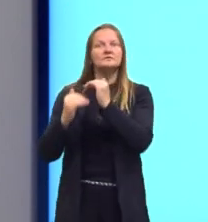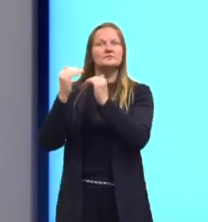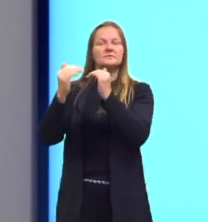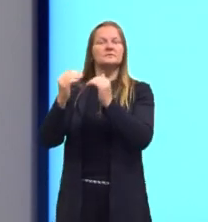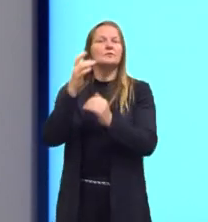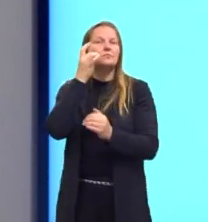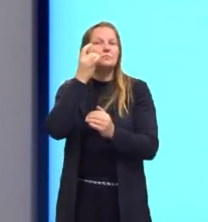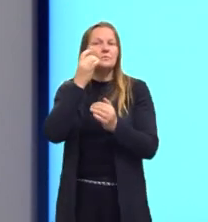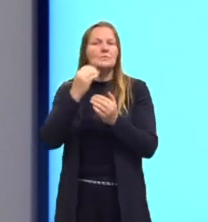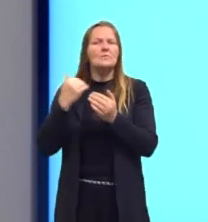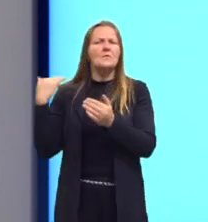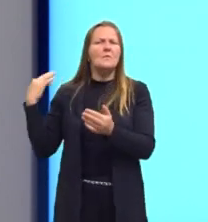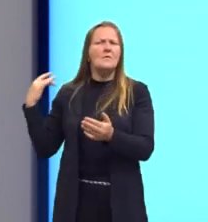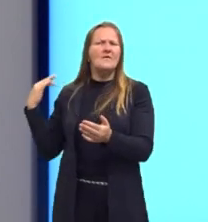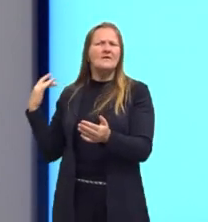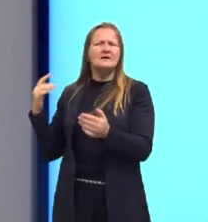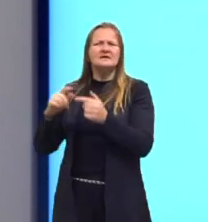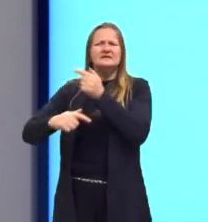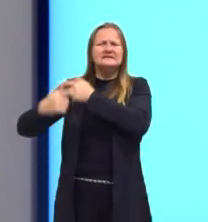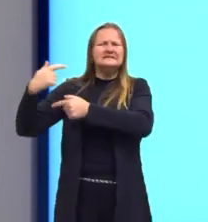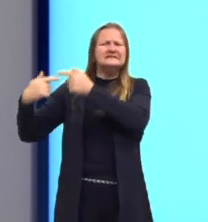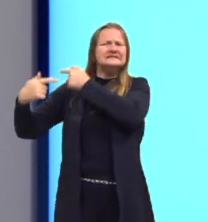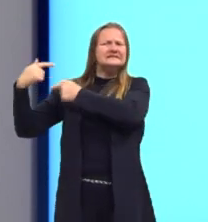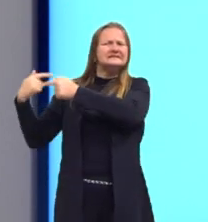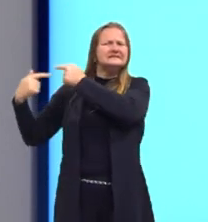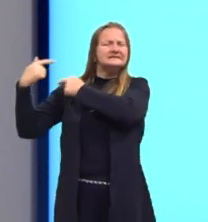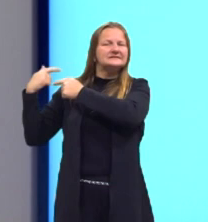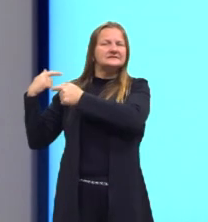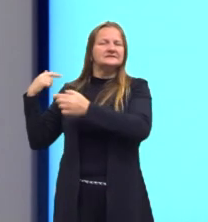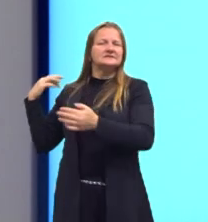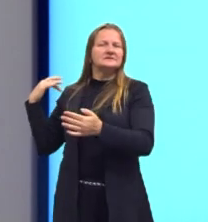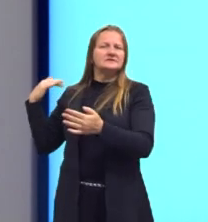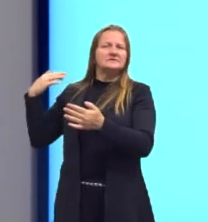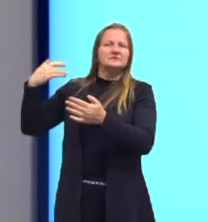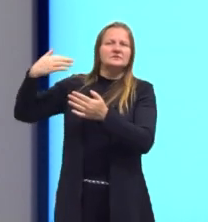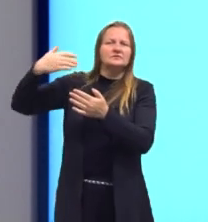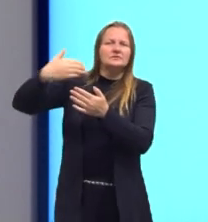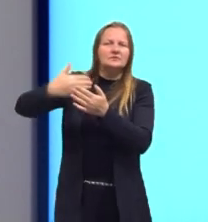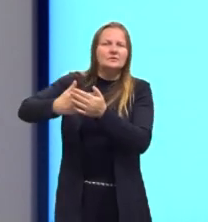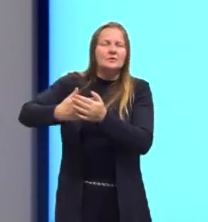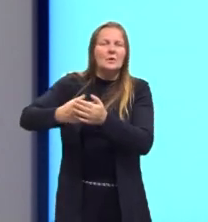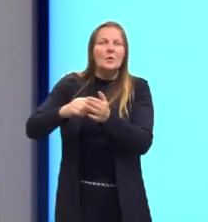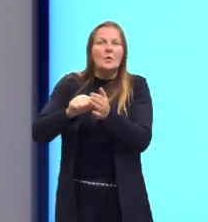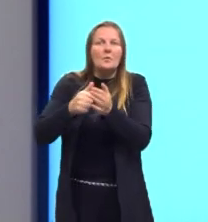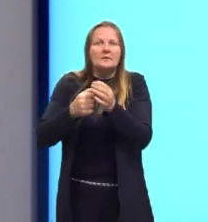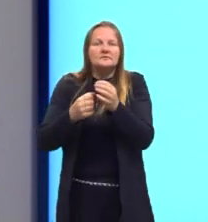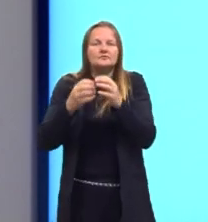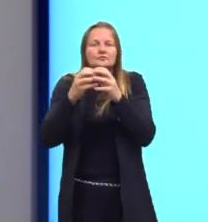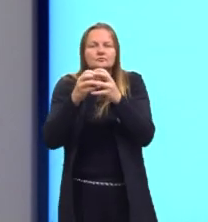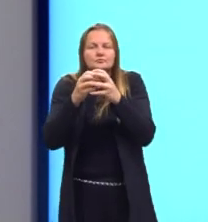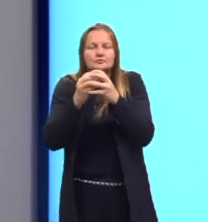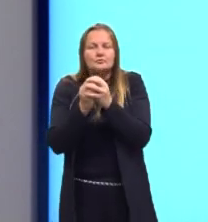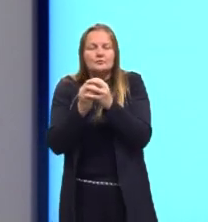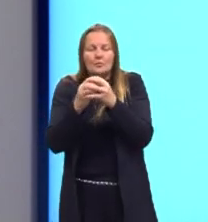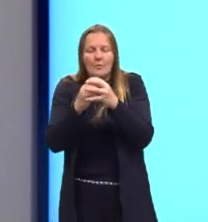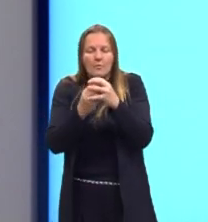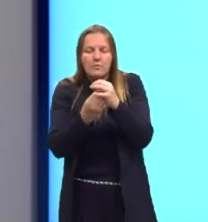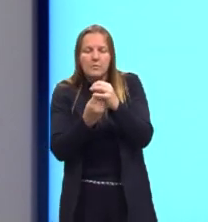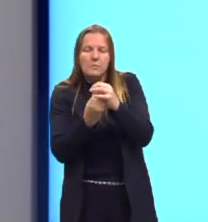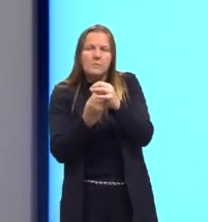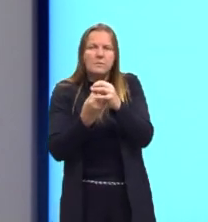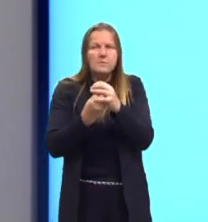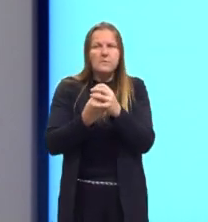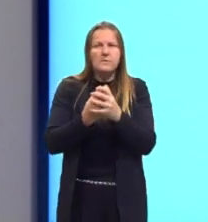do ser vivo desde lá de quando o ovo fertilizado desde a fertilização até